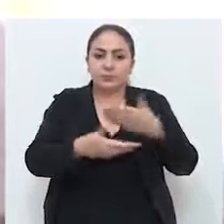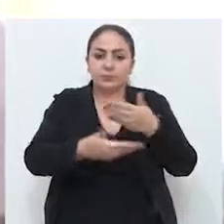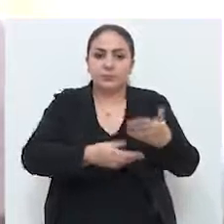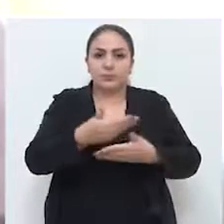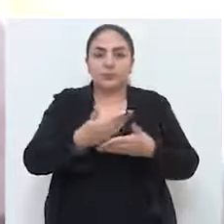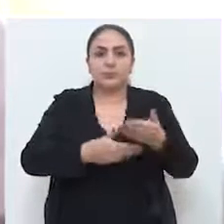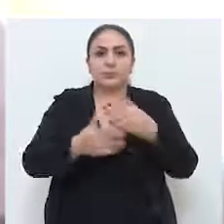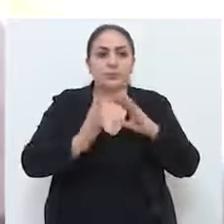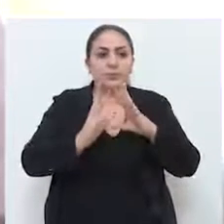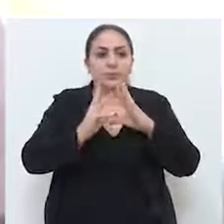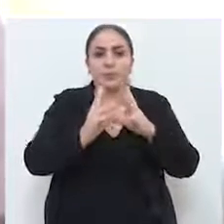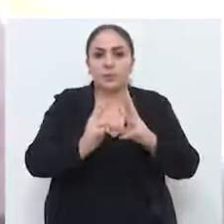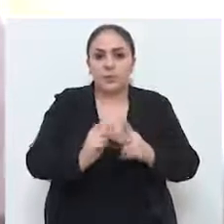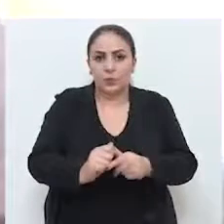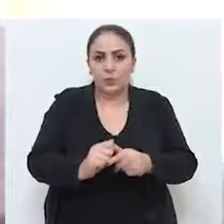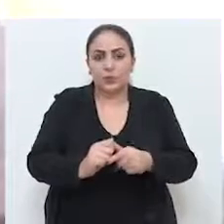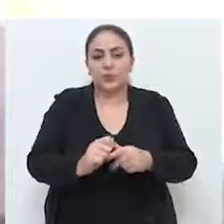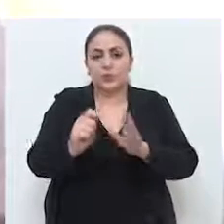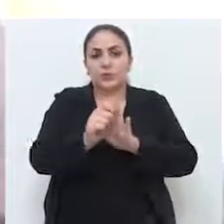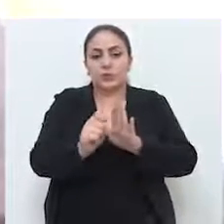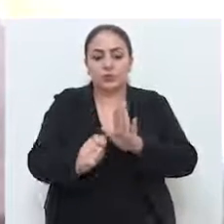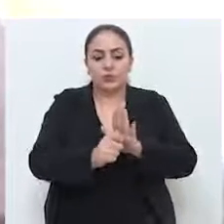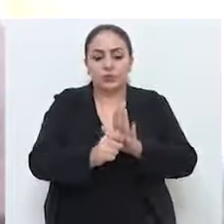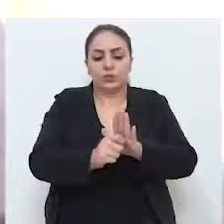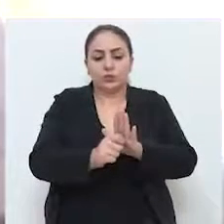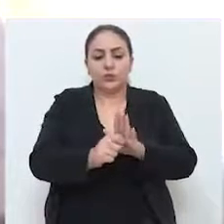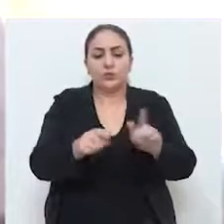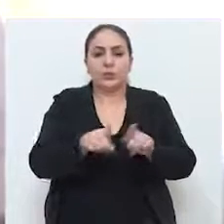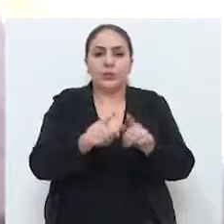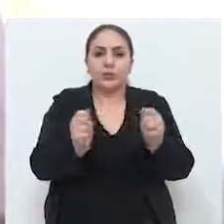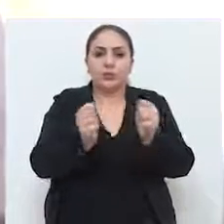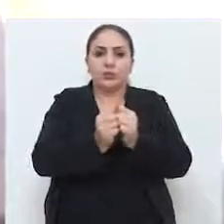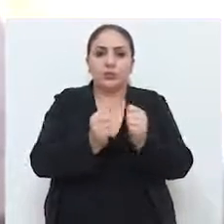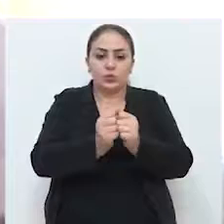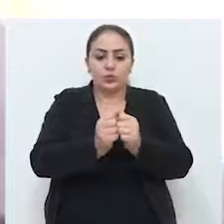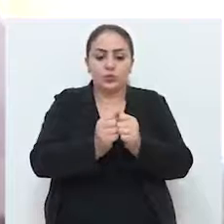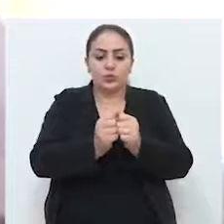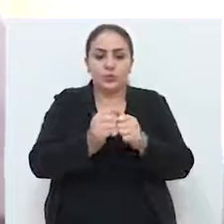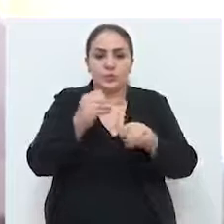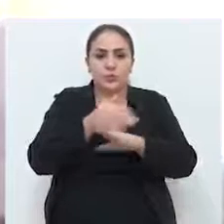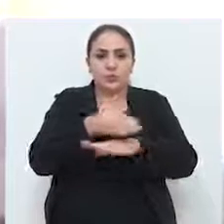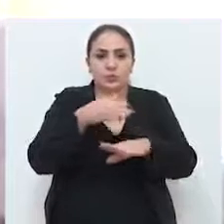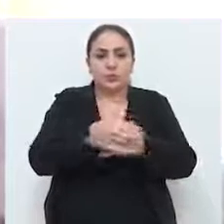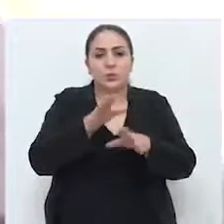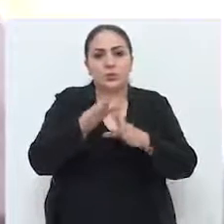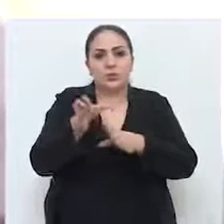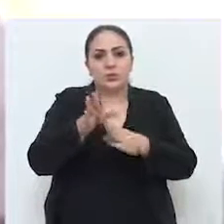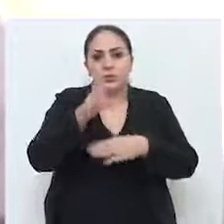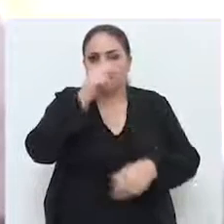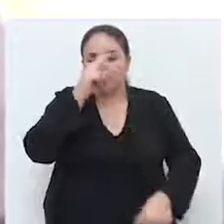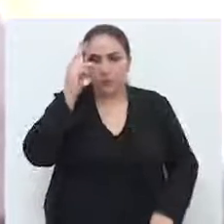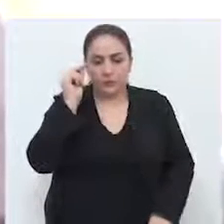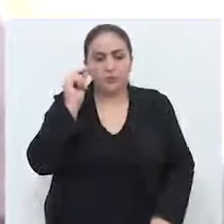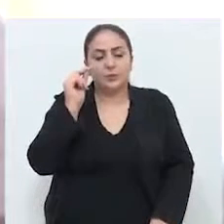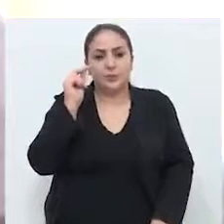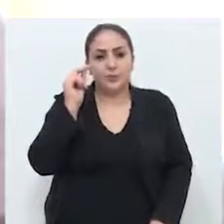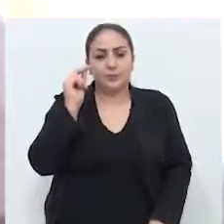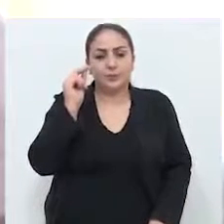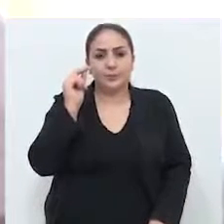se inteirar de todos os artigos, junto com os membros do Conselho